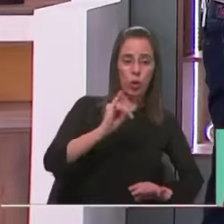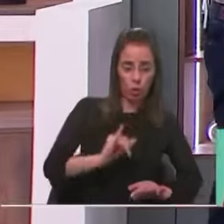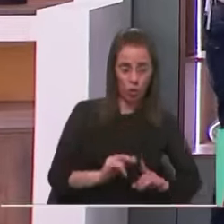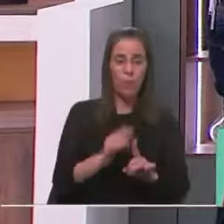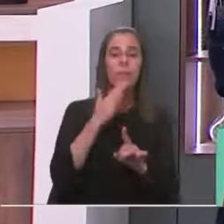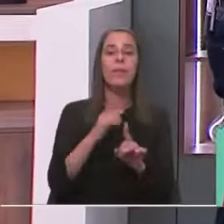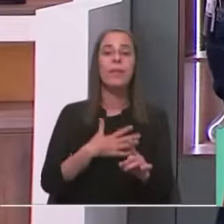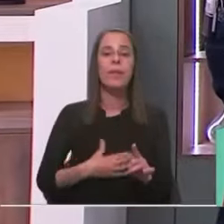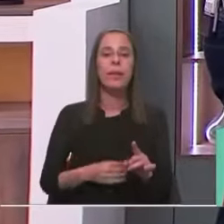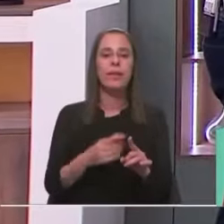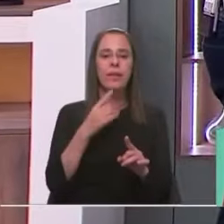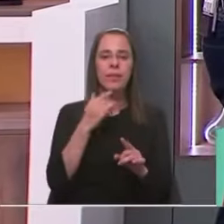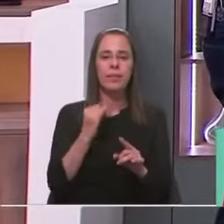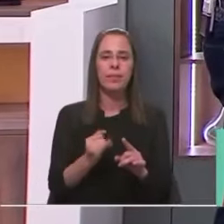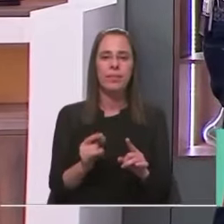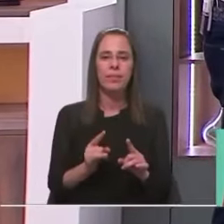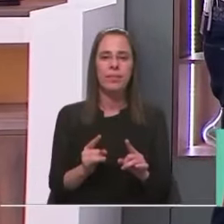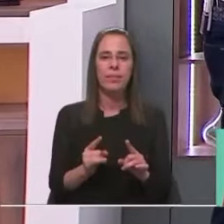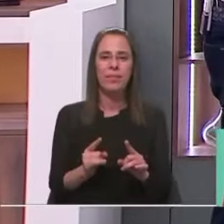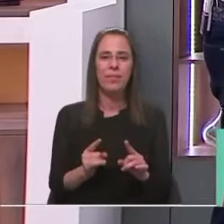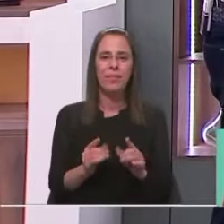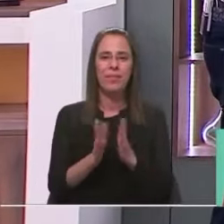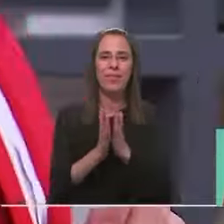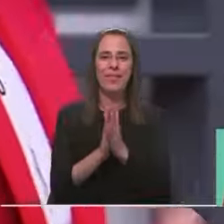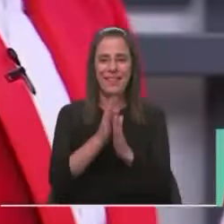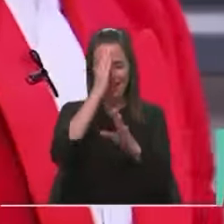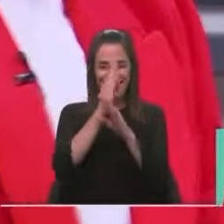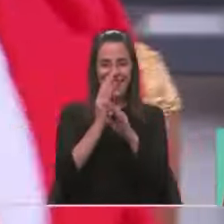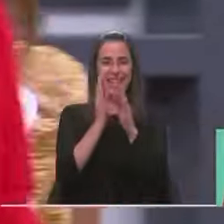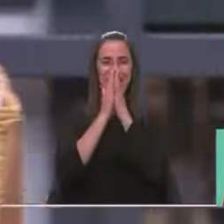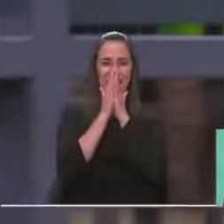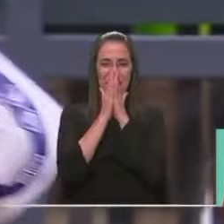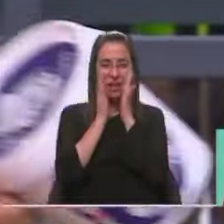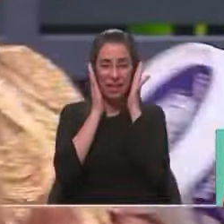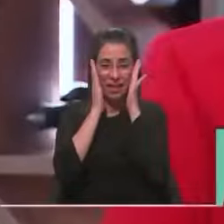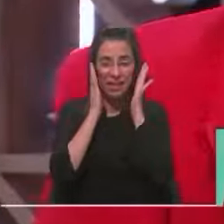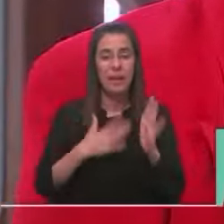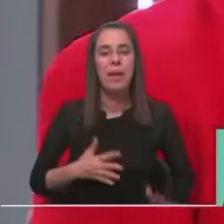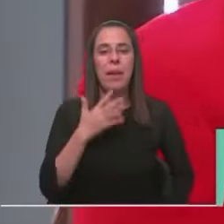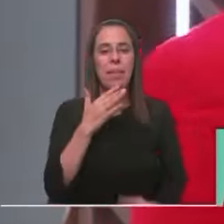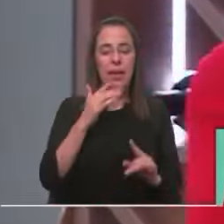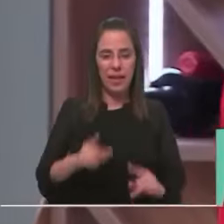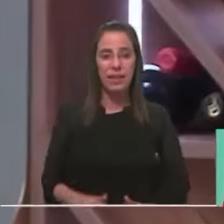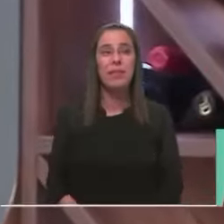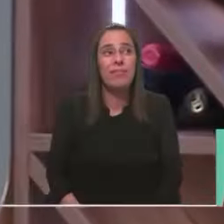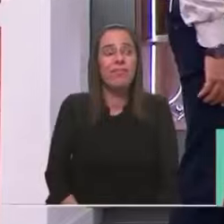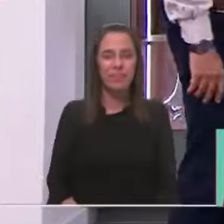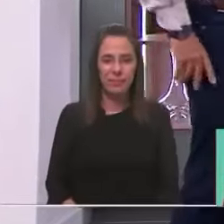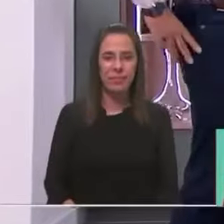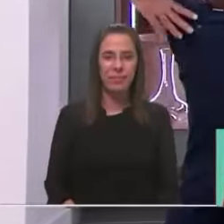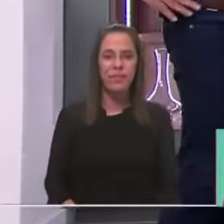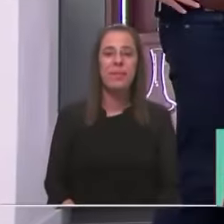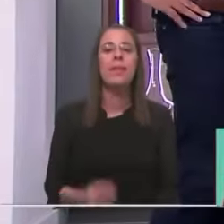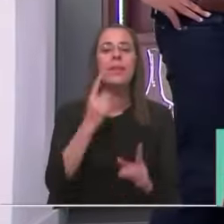Do picante. Tu gostas de iogurte picante? Iogurte serve? Não, não há leite. Ai, vai ser demais então. A sério? Serve gostas o iogurte? Picante? Não sei, acho que não sim. Há